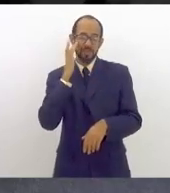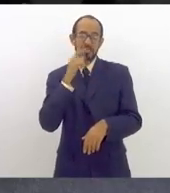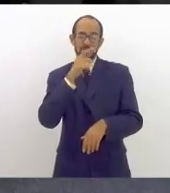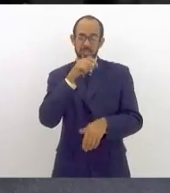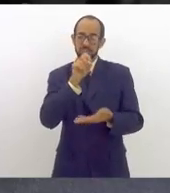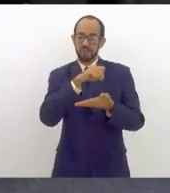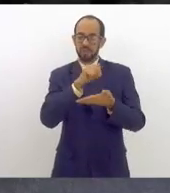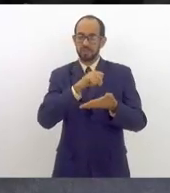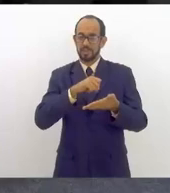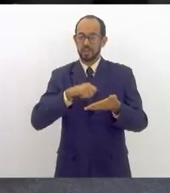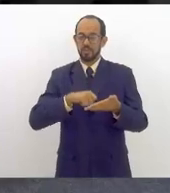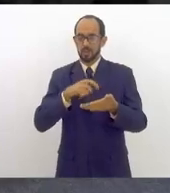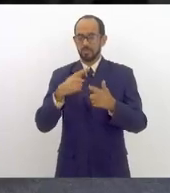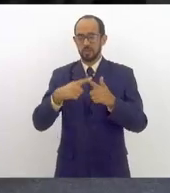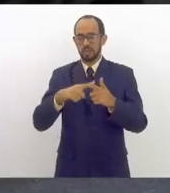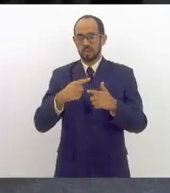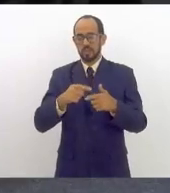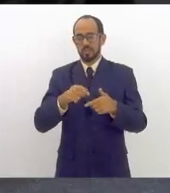escrever, porque escrever